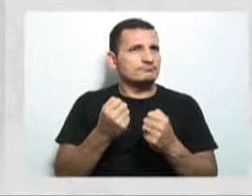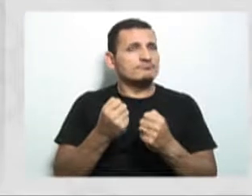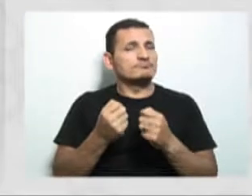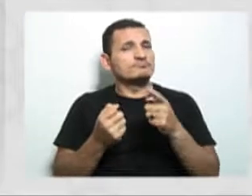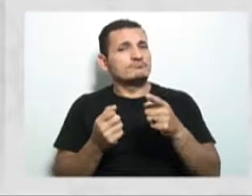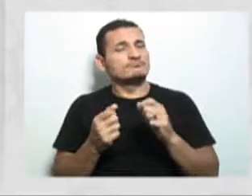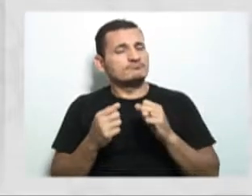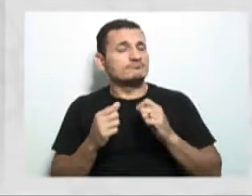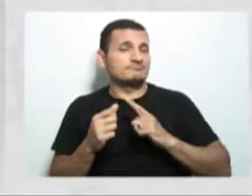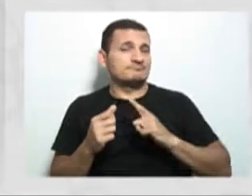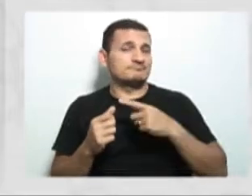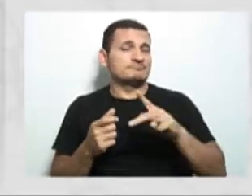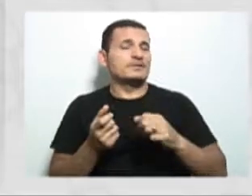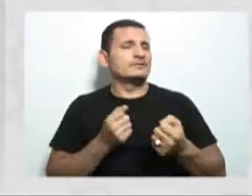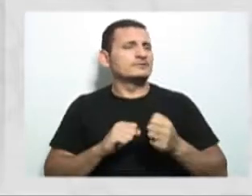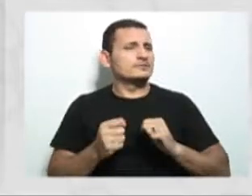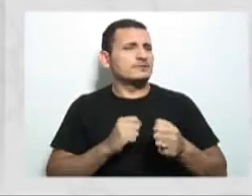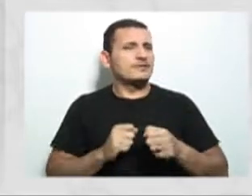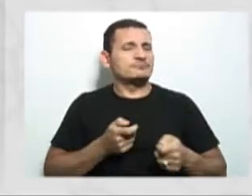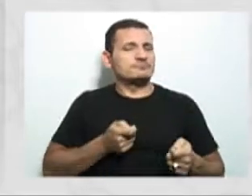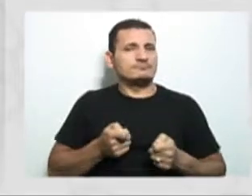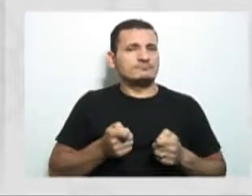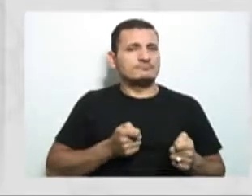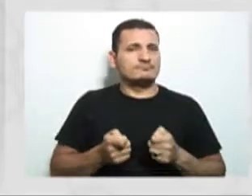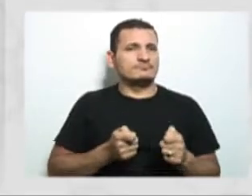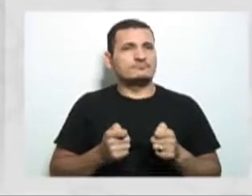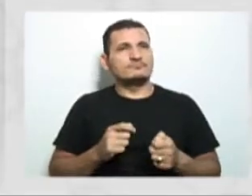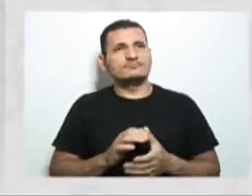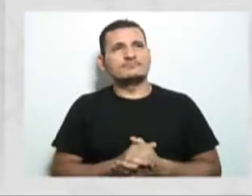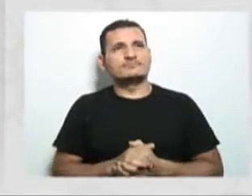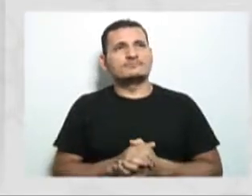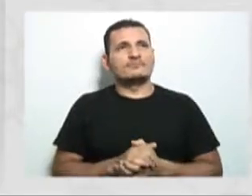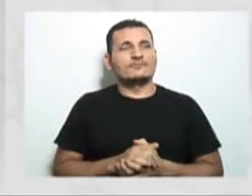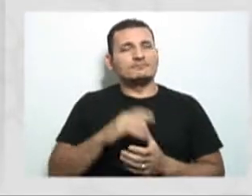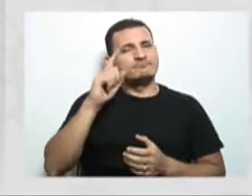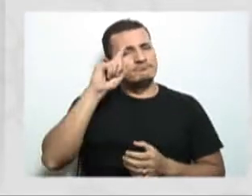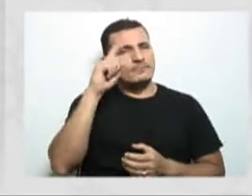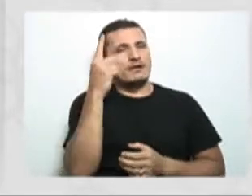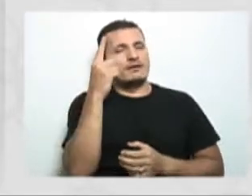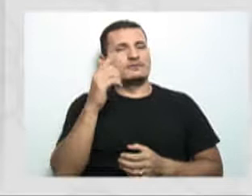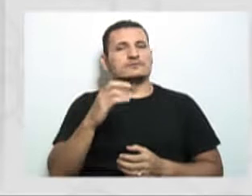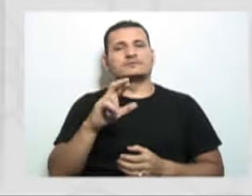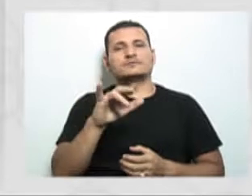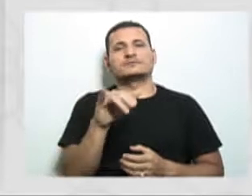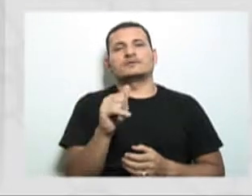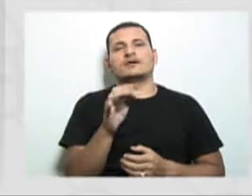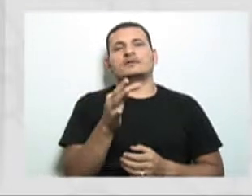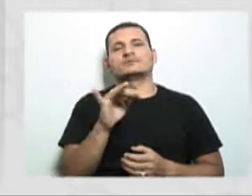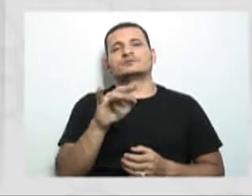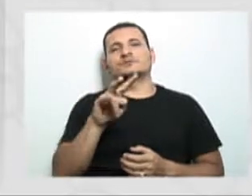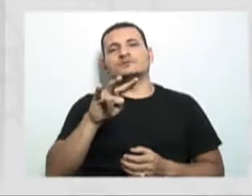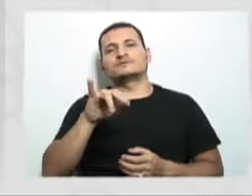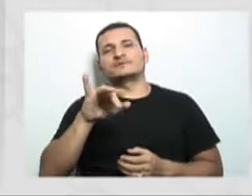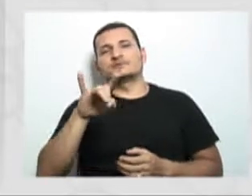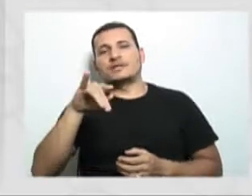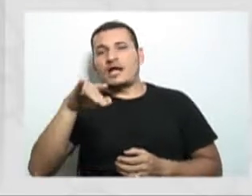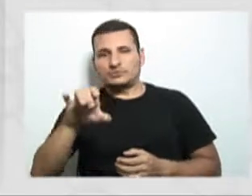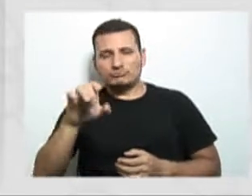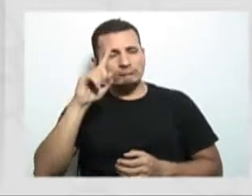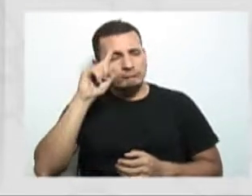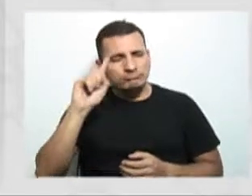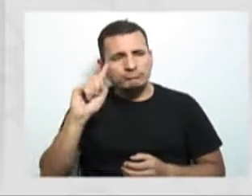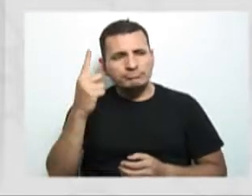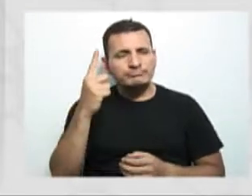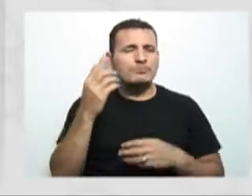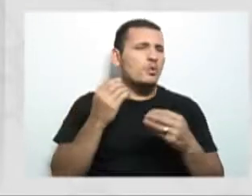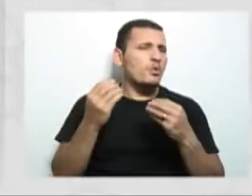já fica com a sua ansiedade mais controlada. Criatividade, vamos ser criativos. Daí mais uma importância de ler. Como é que eu